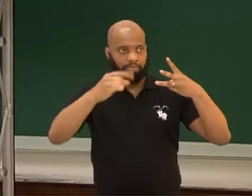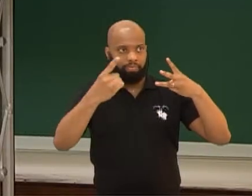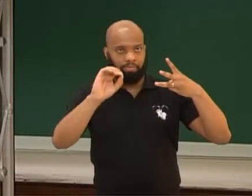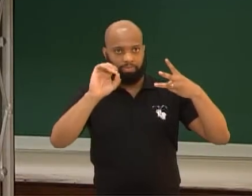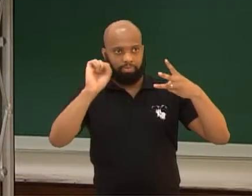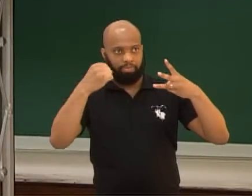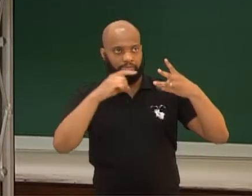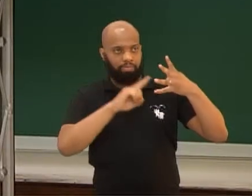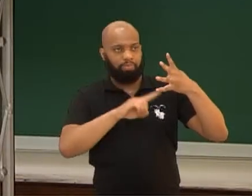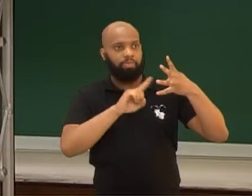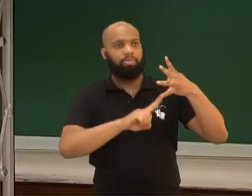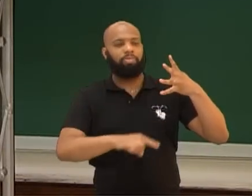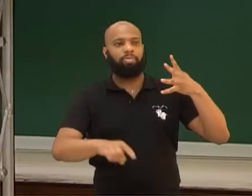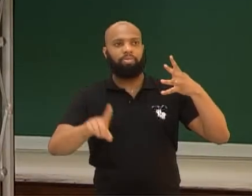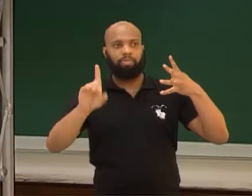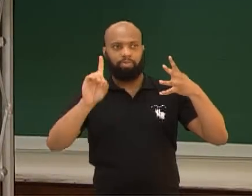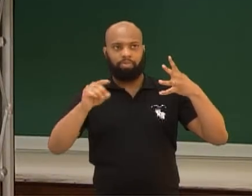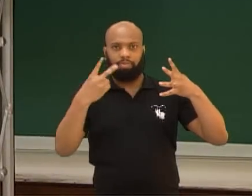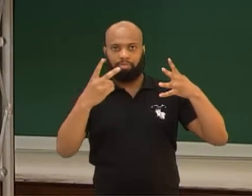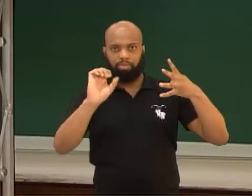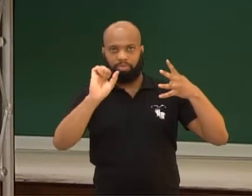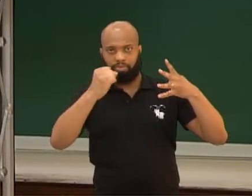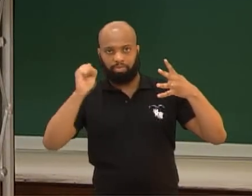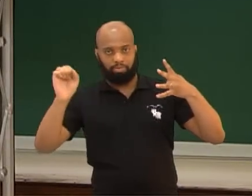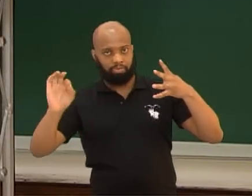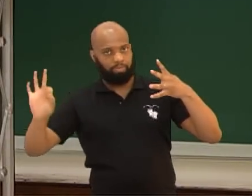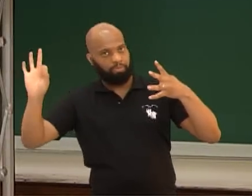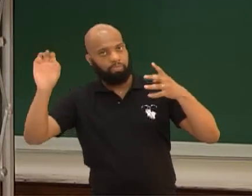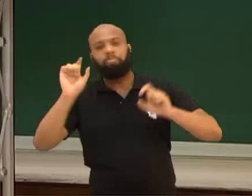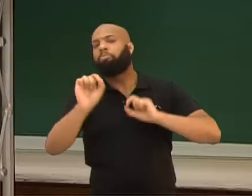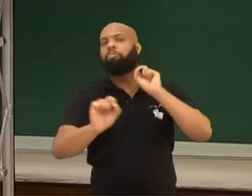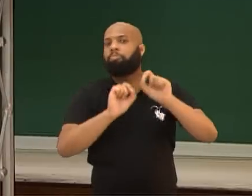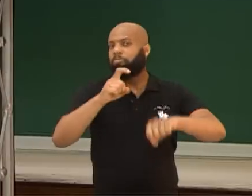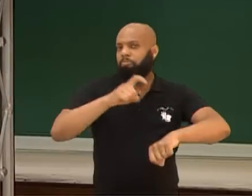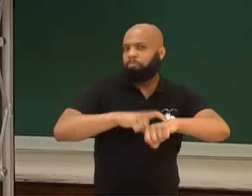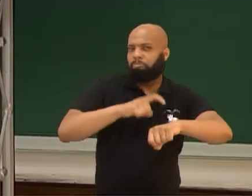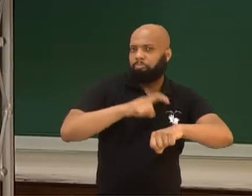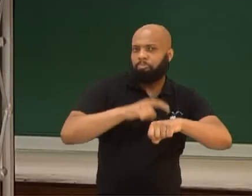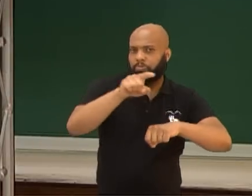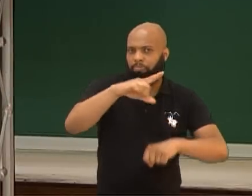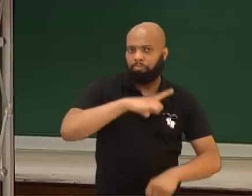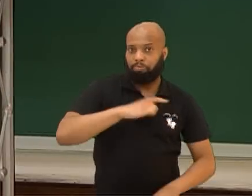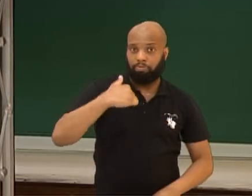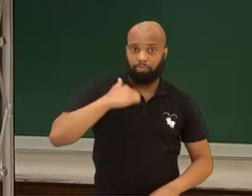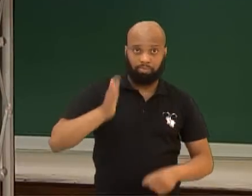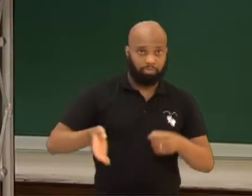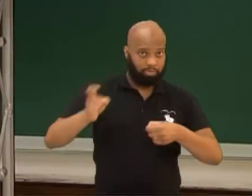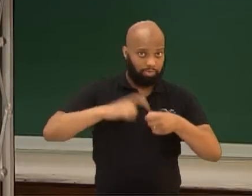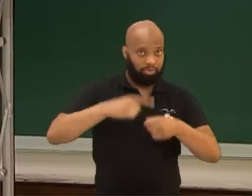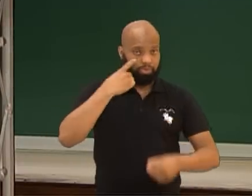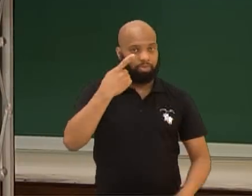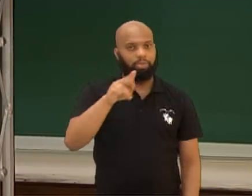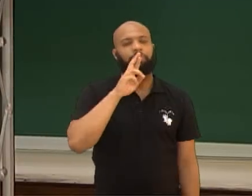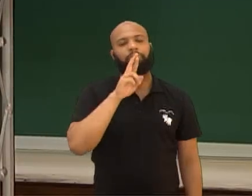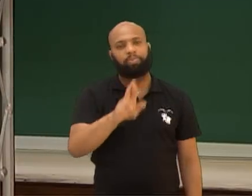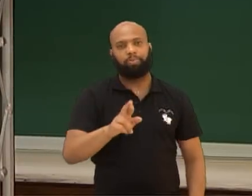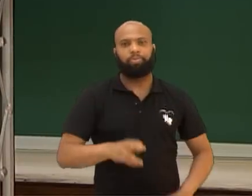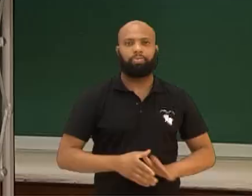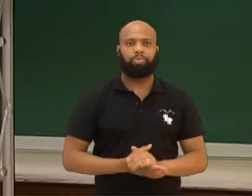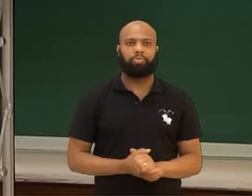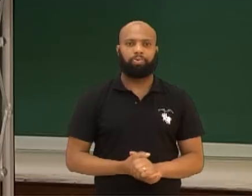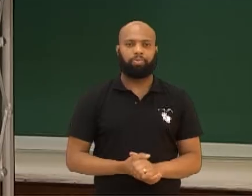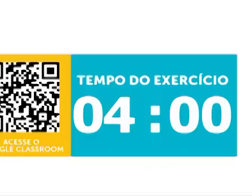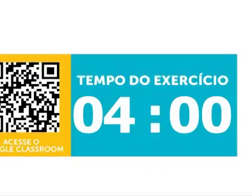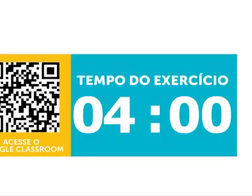C, 108. Ou letra D, 288 graus. Vou dar um tempinho para vocês e eu já volto com a